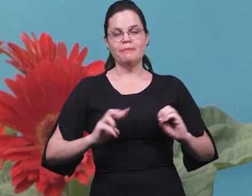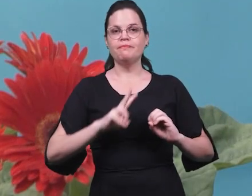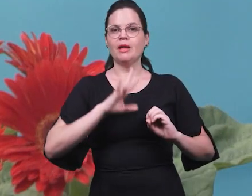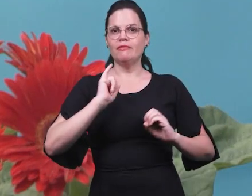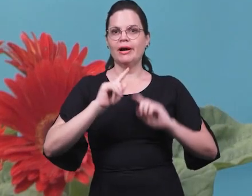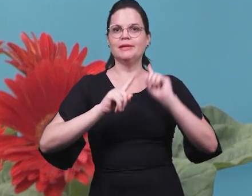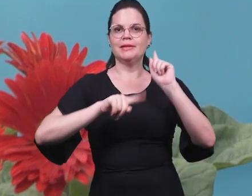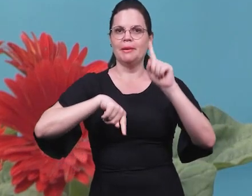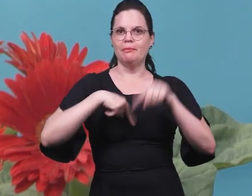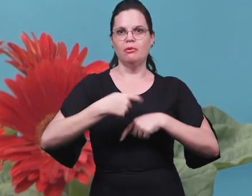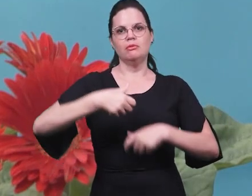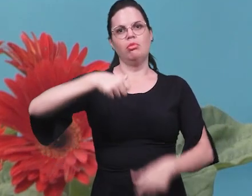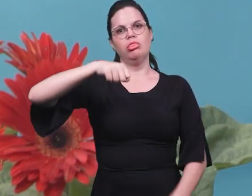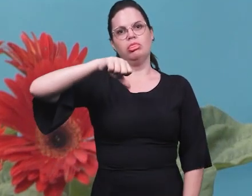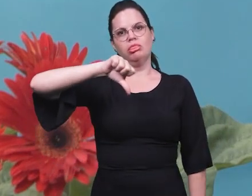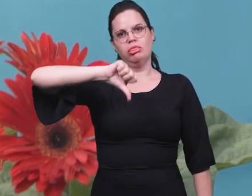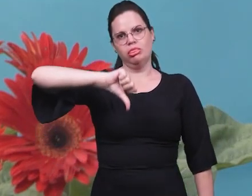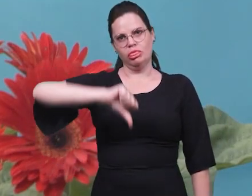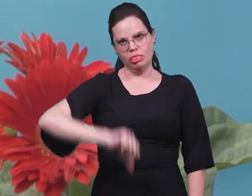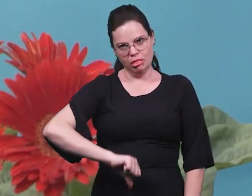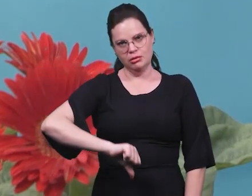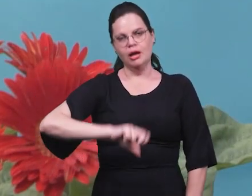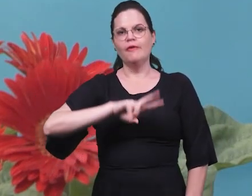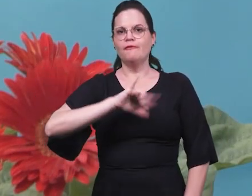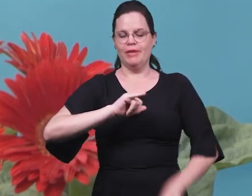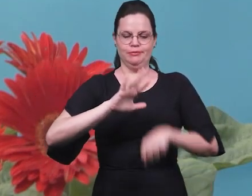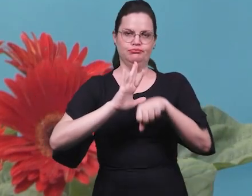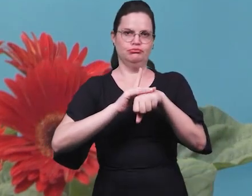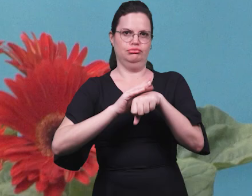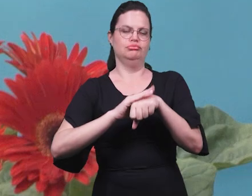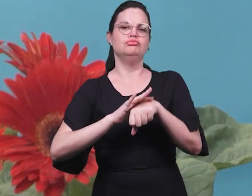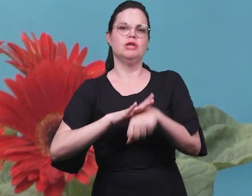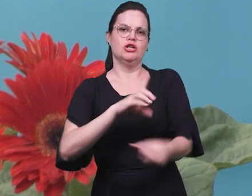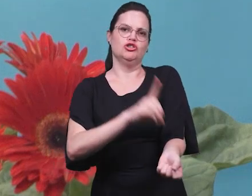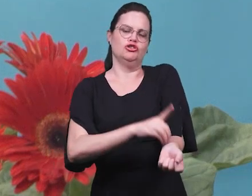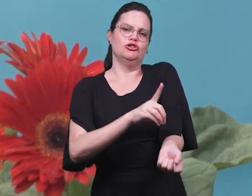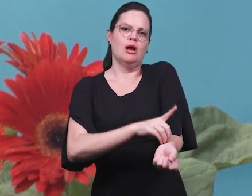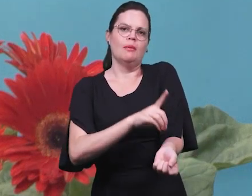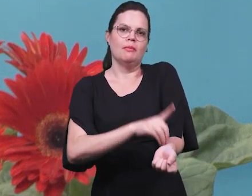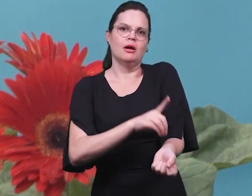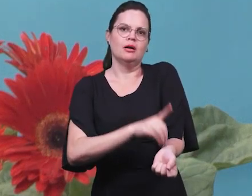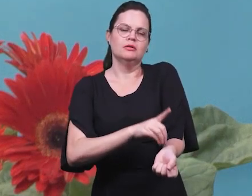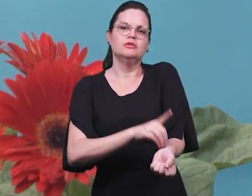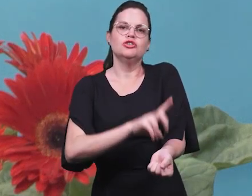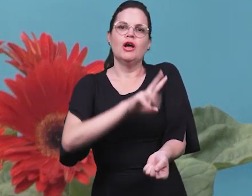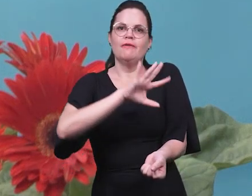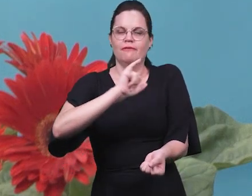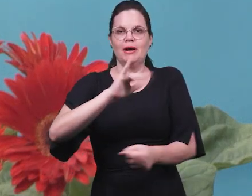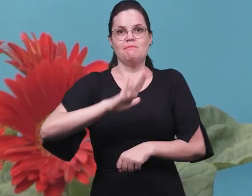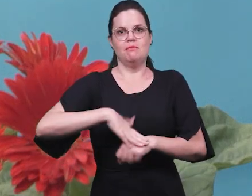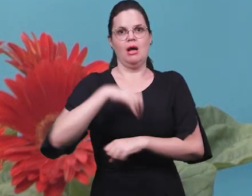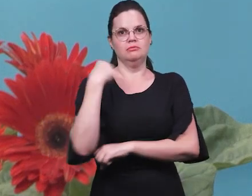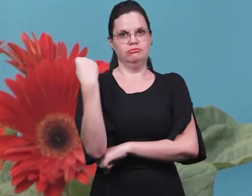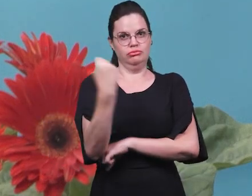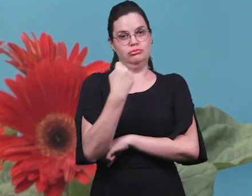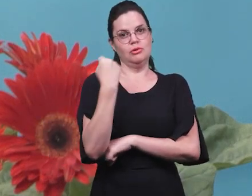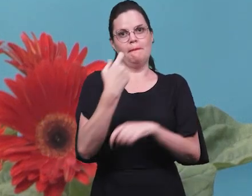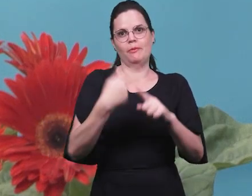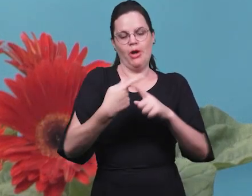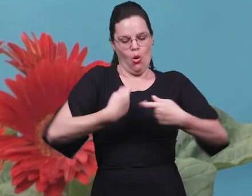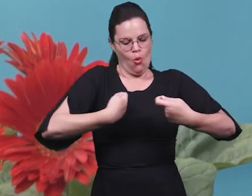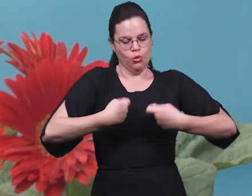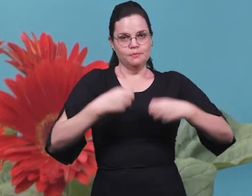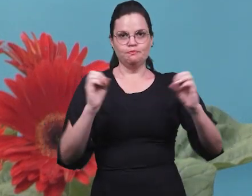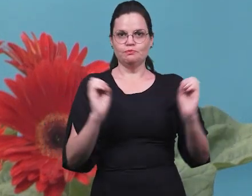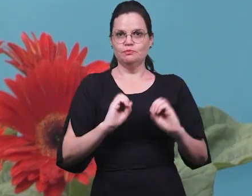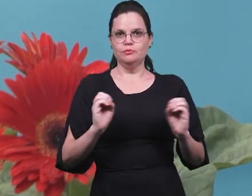vai chegar um momento da vida dele que ele vai começar a complicar, a ter as complicações advindas de um diabetes mal controlado.